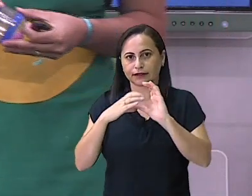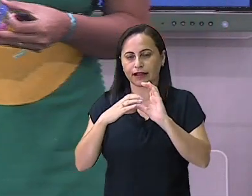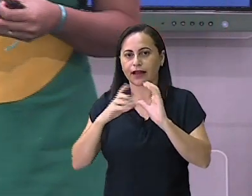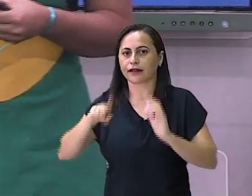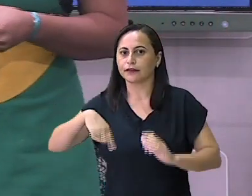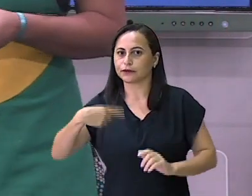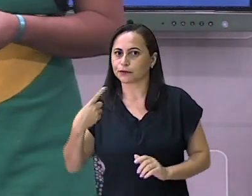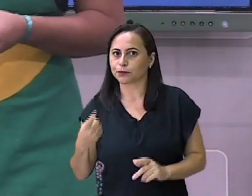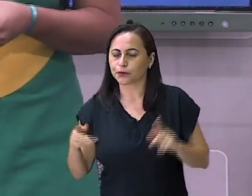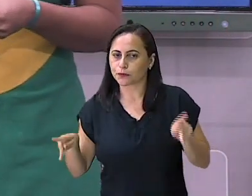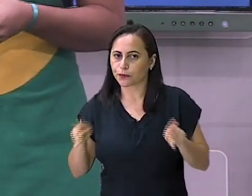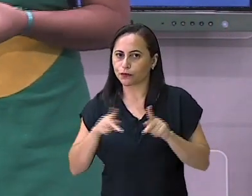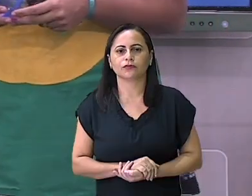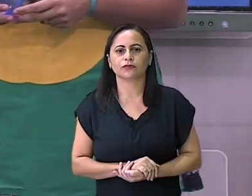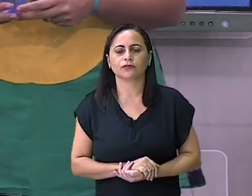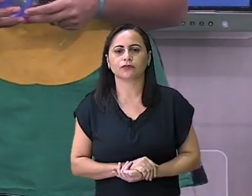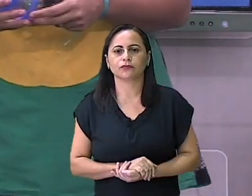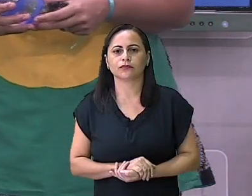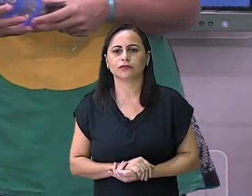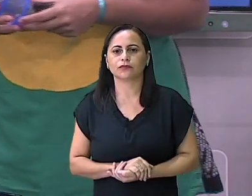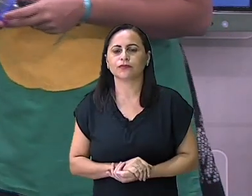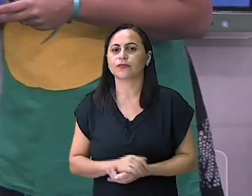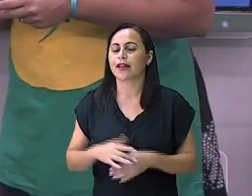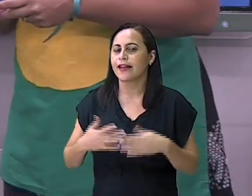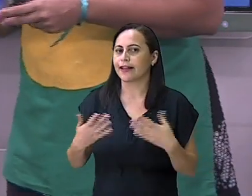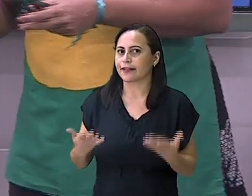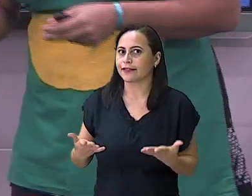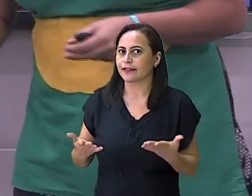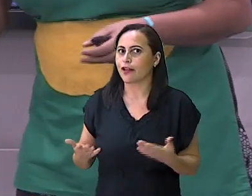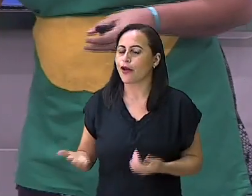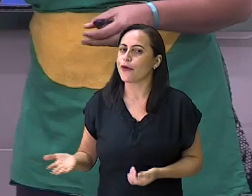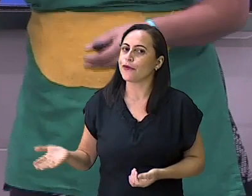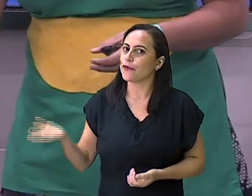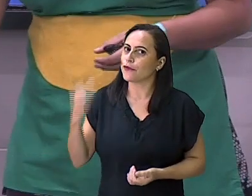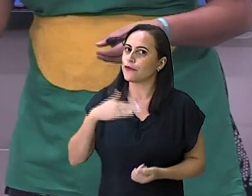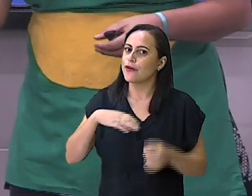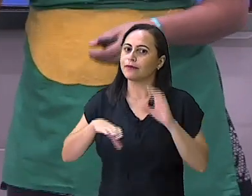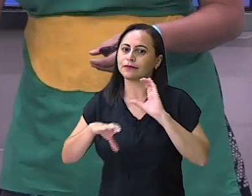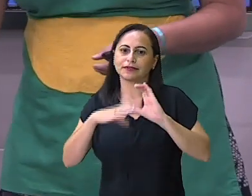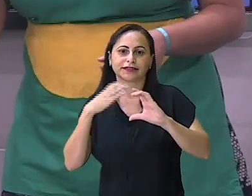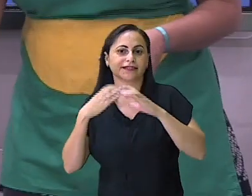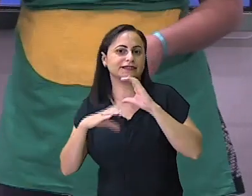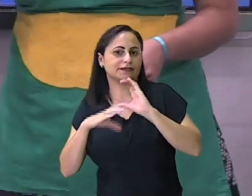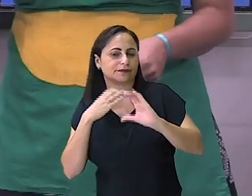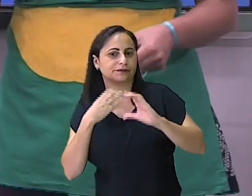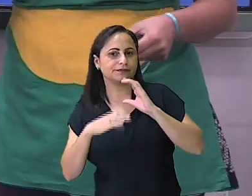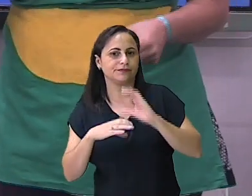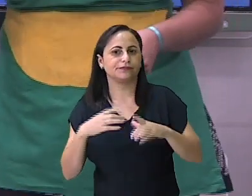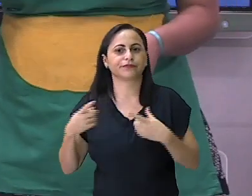também vai me ajudar, tá? Então vamos fazer o ritmo.